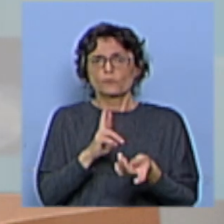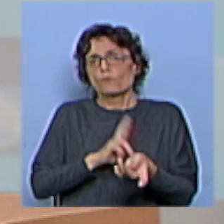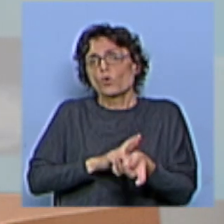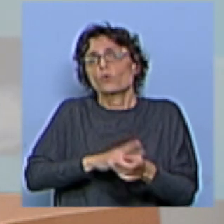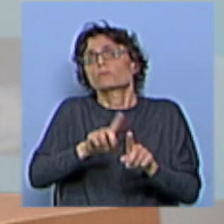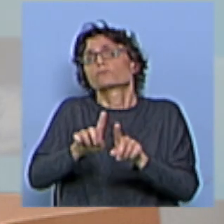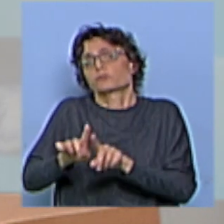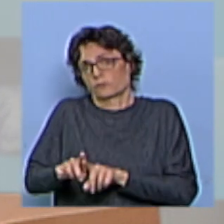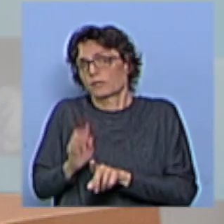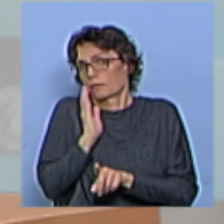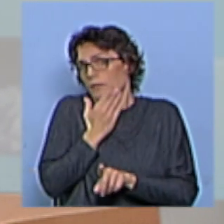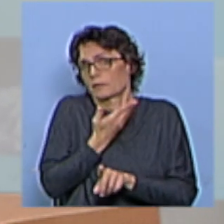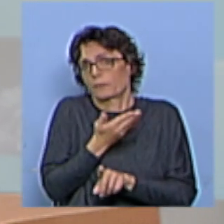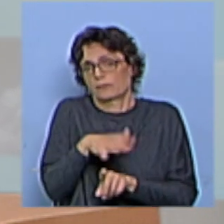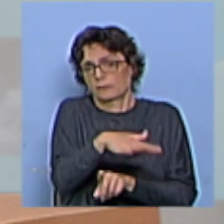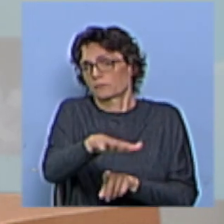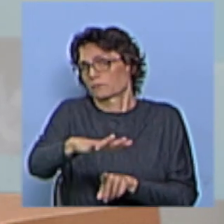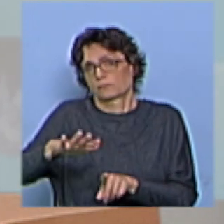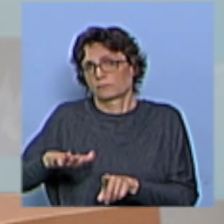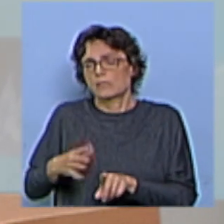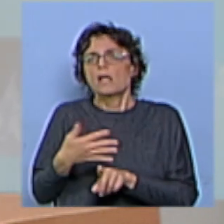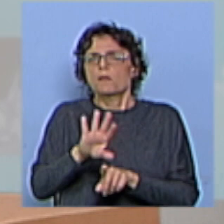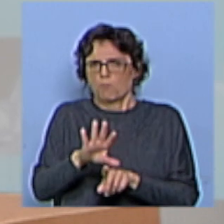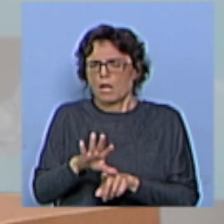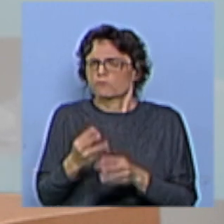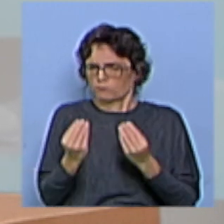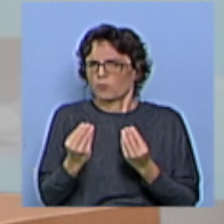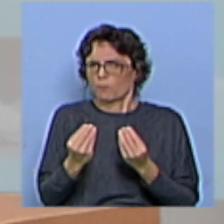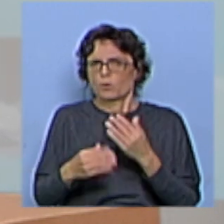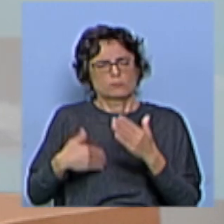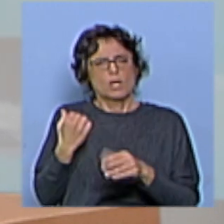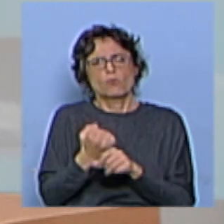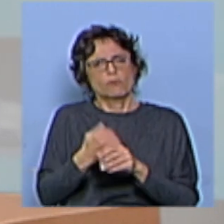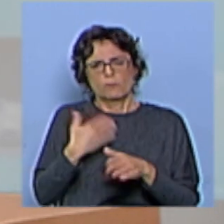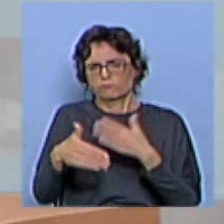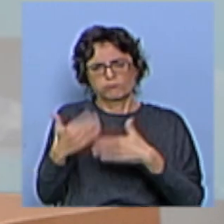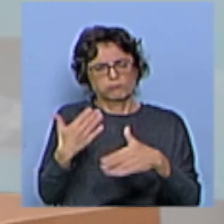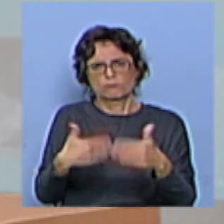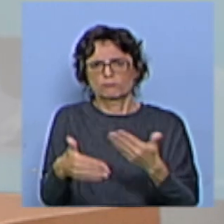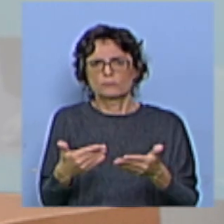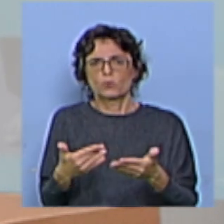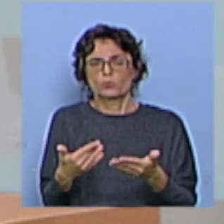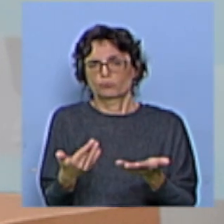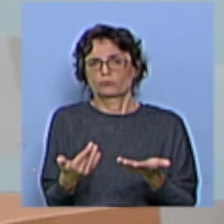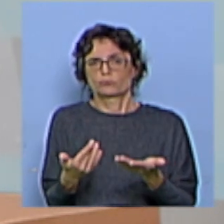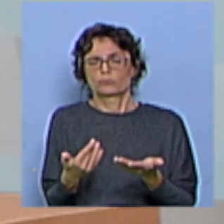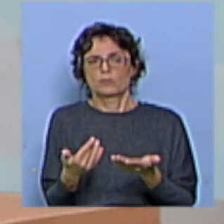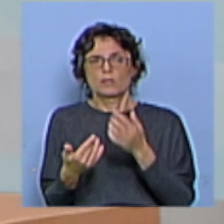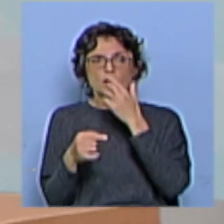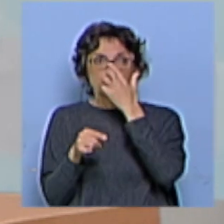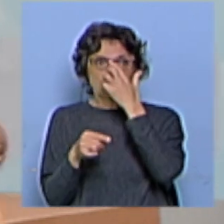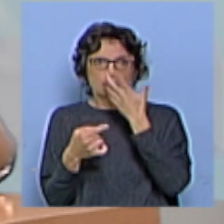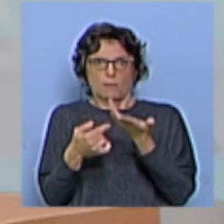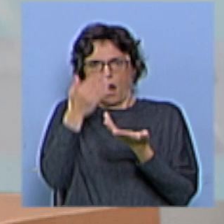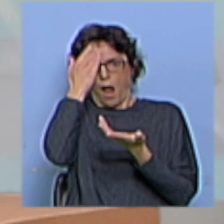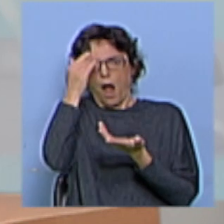diferentes, necessariamente, mas é um trabalho que está naturalmente em curso e a sensibilização é crescente e eu creio